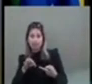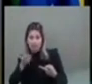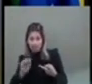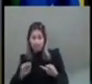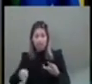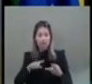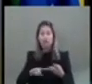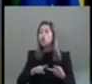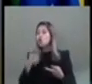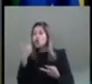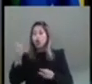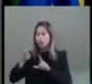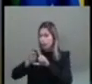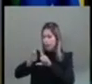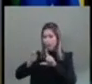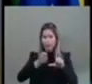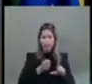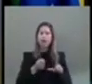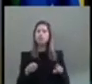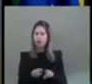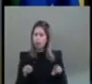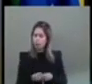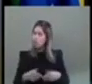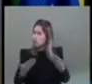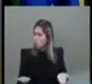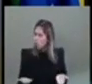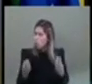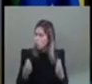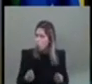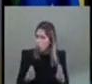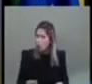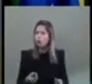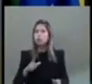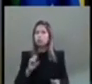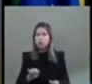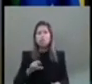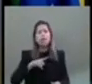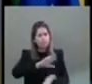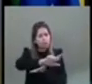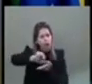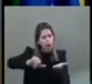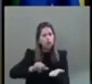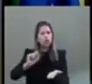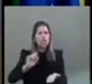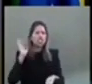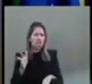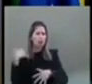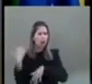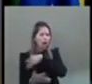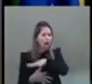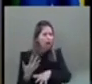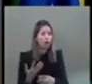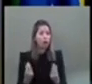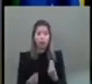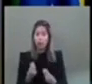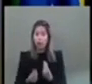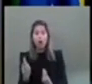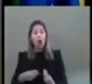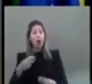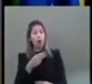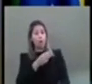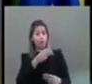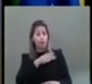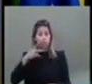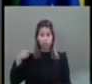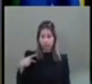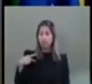Moraes lidera atualmente um ato de ampliação dos poderes da corte de medidas dessa natureza todas elas atropelando as prerrogativas do ministério público e